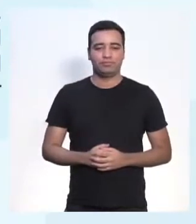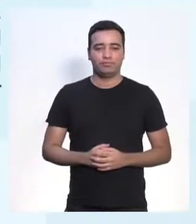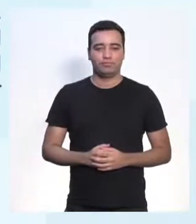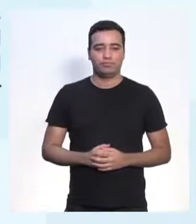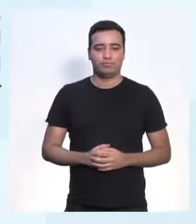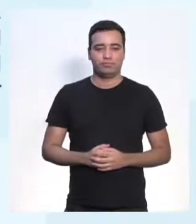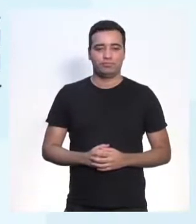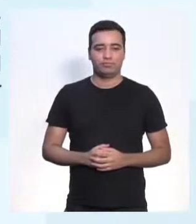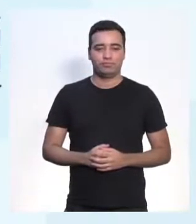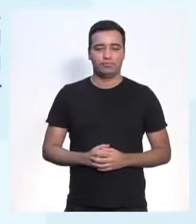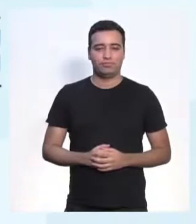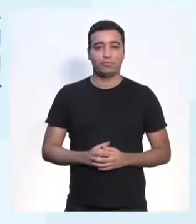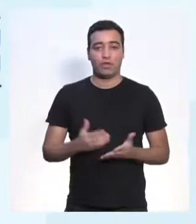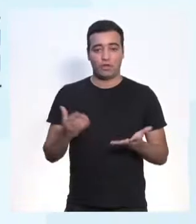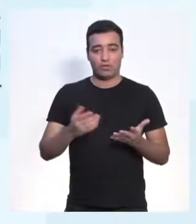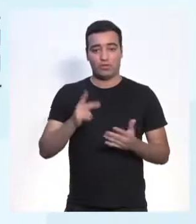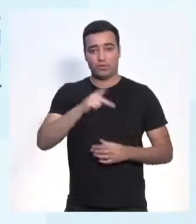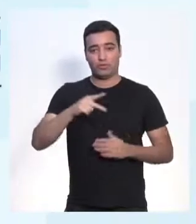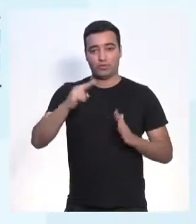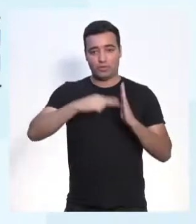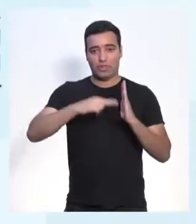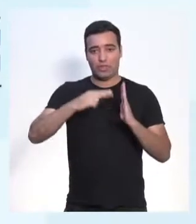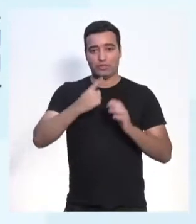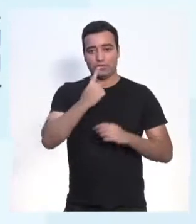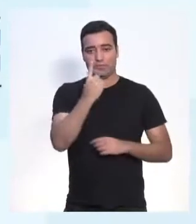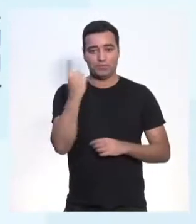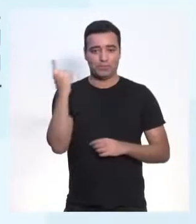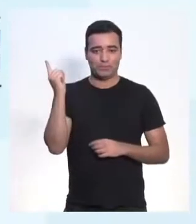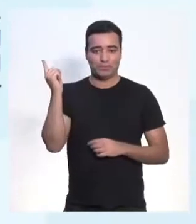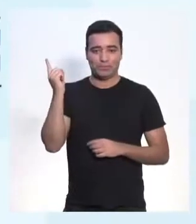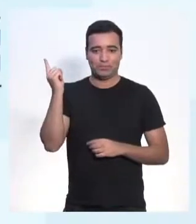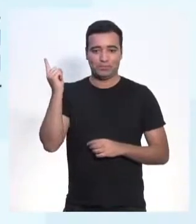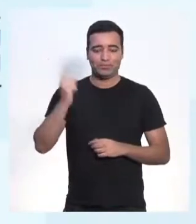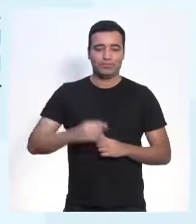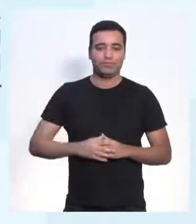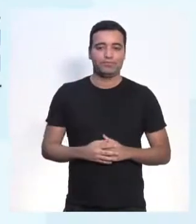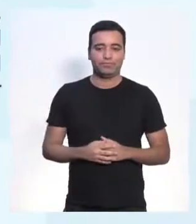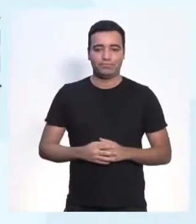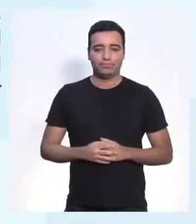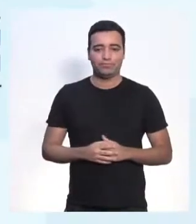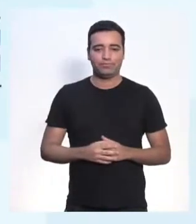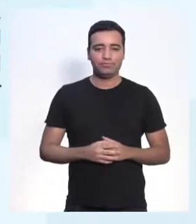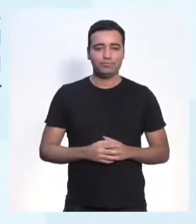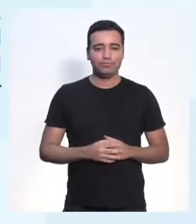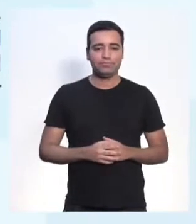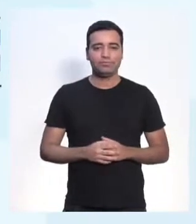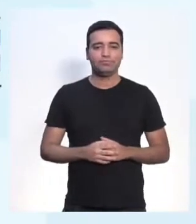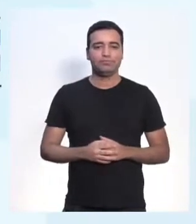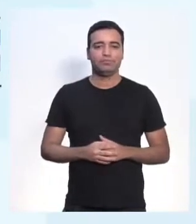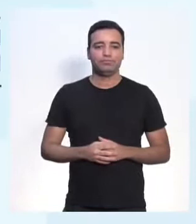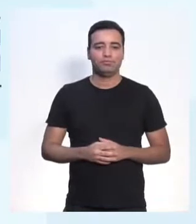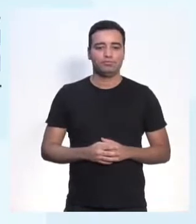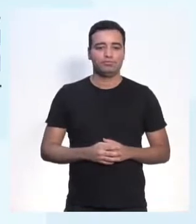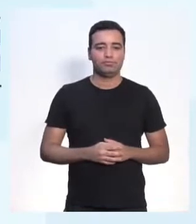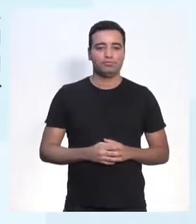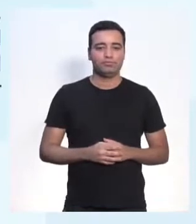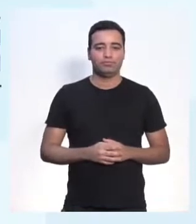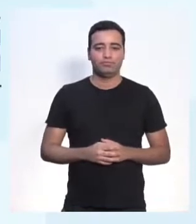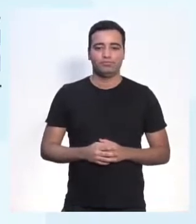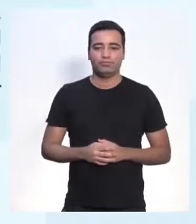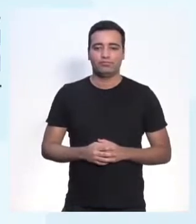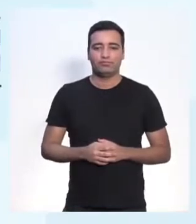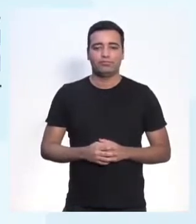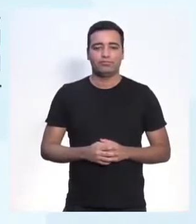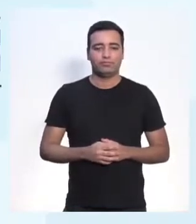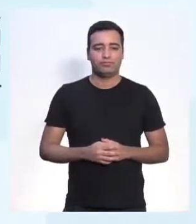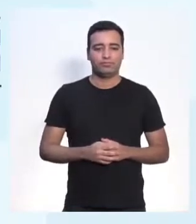energy stored in the bounds of atoms and molecules. Batteries, biomass, petroleum,